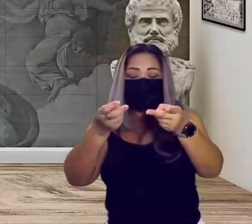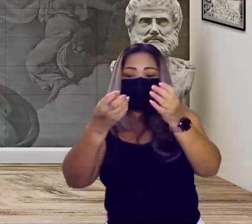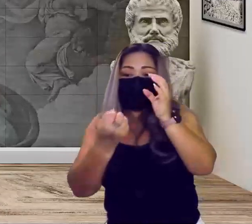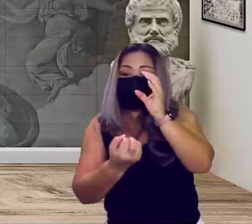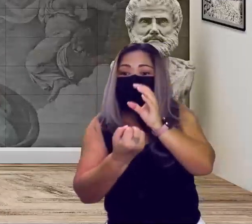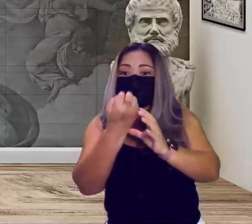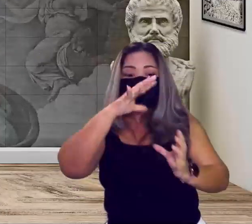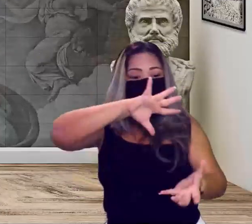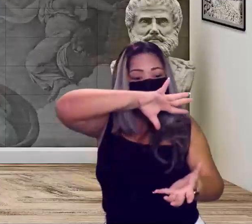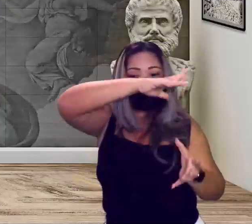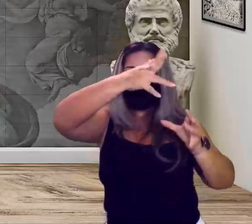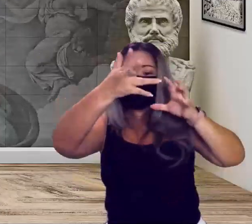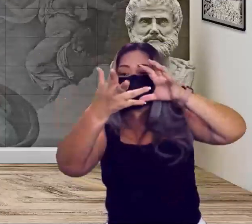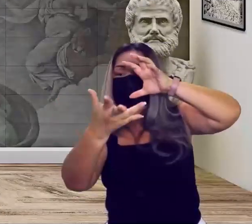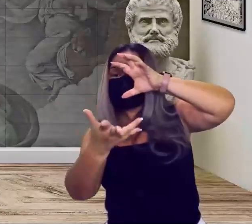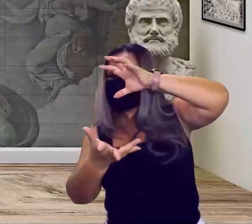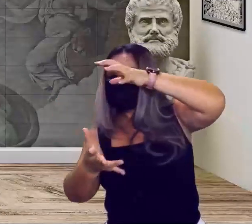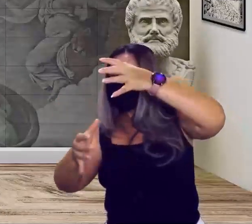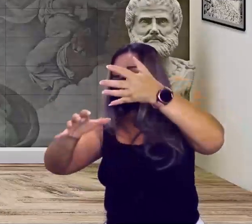origem do universo